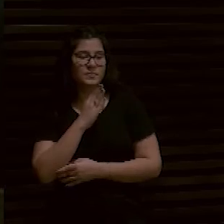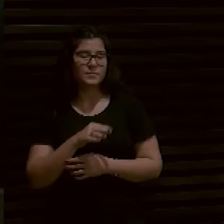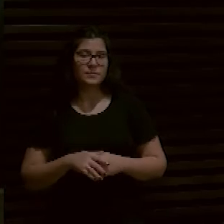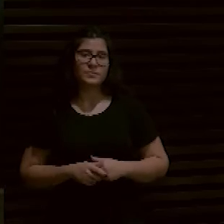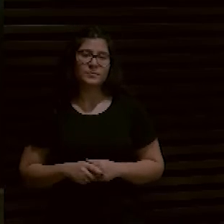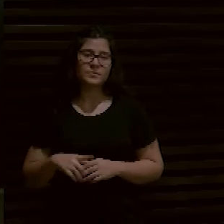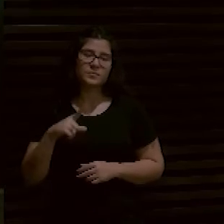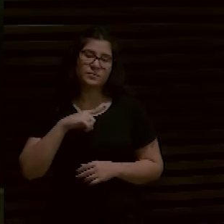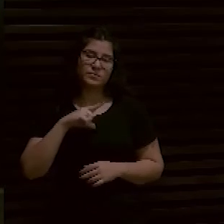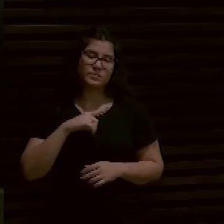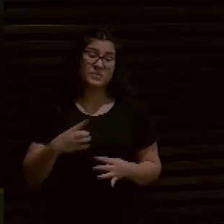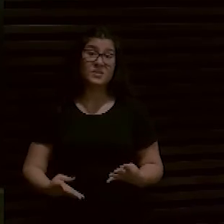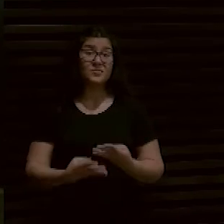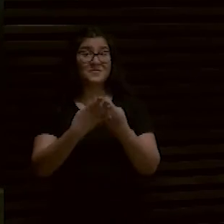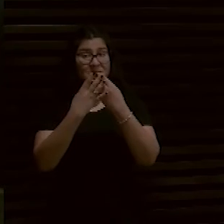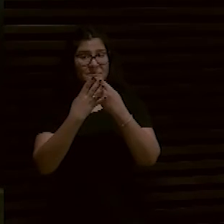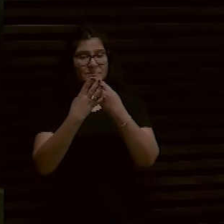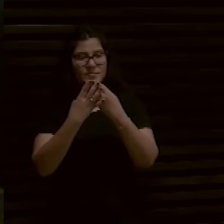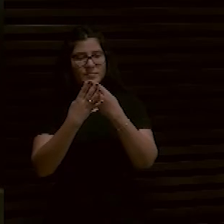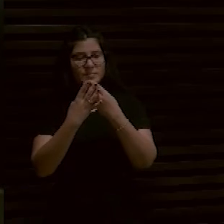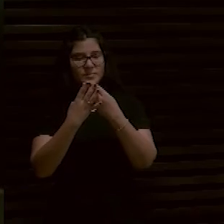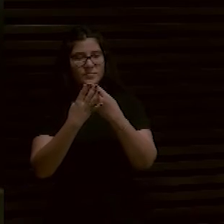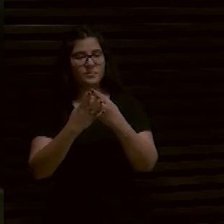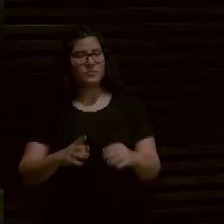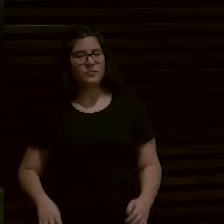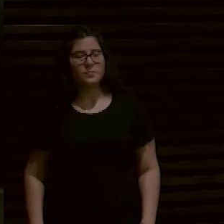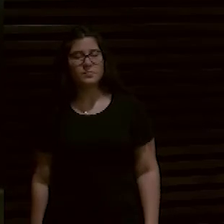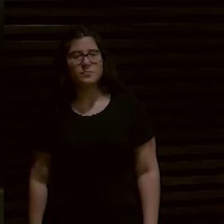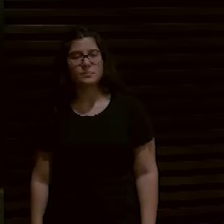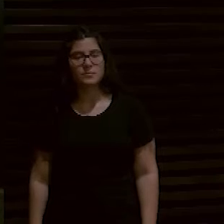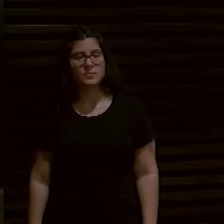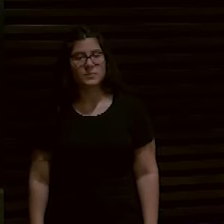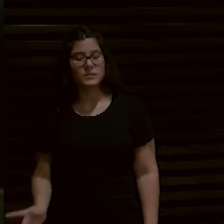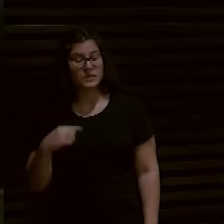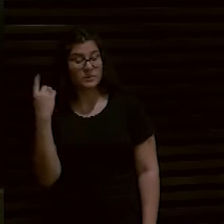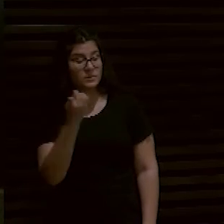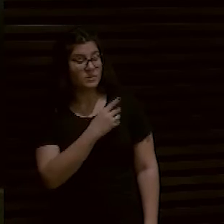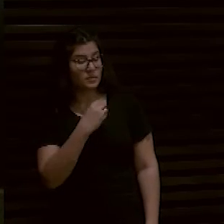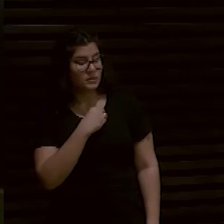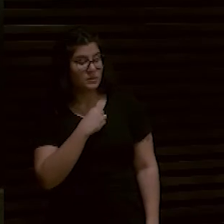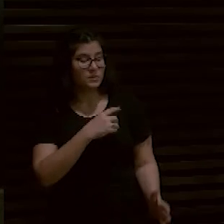aqui? Confissão. Errei o alvo, sou pecador.